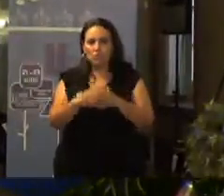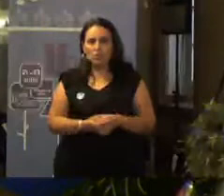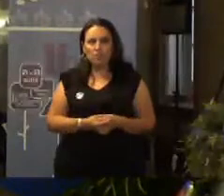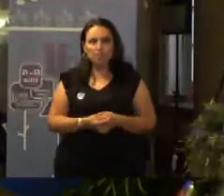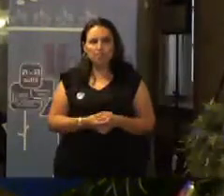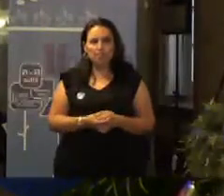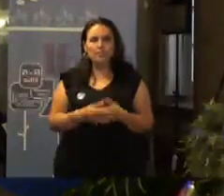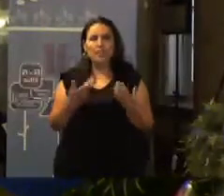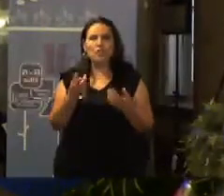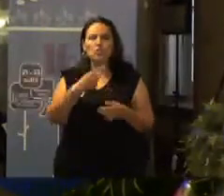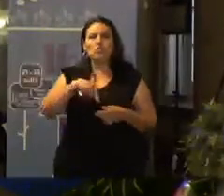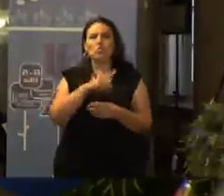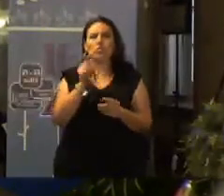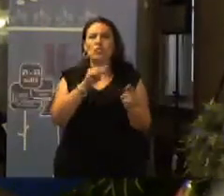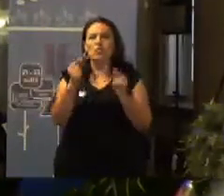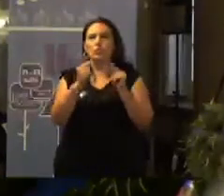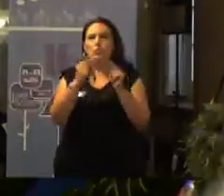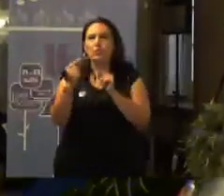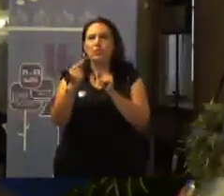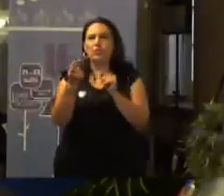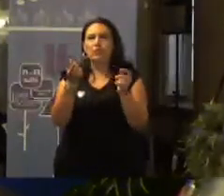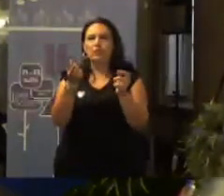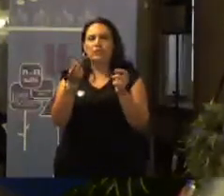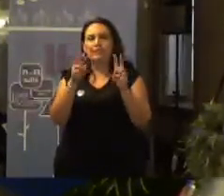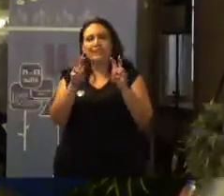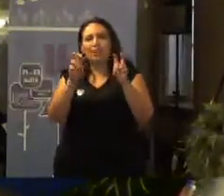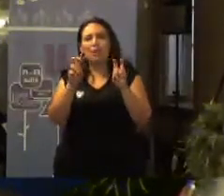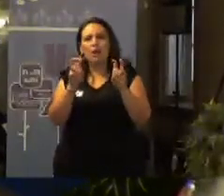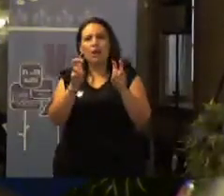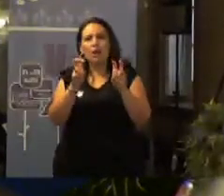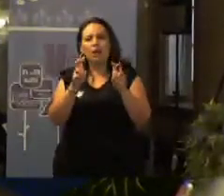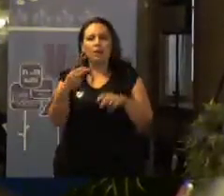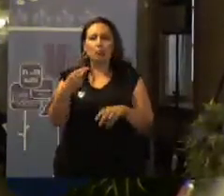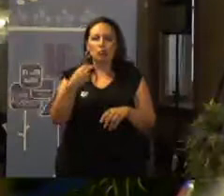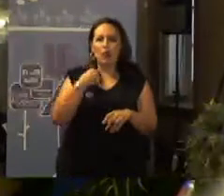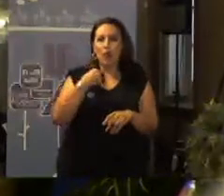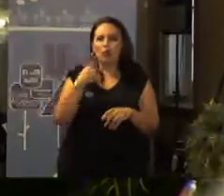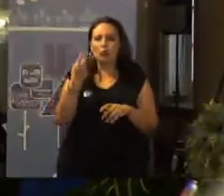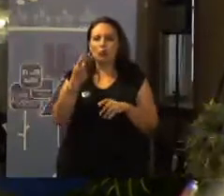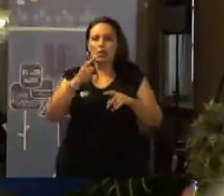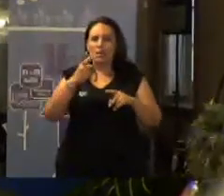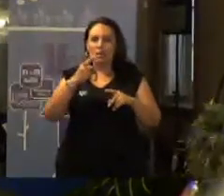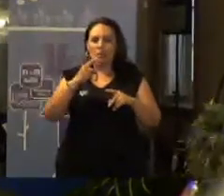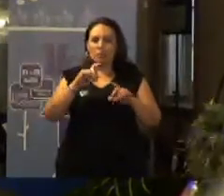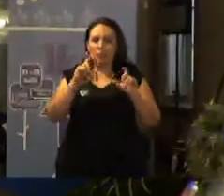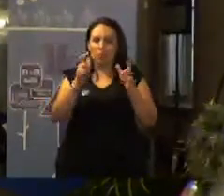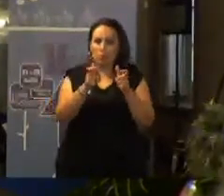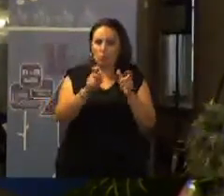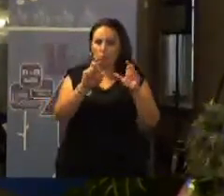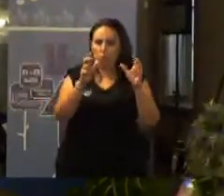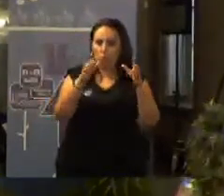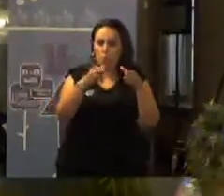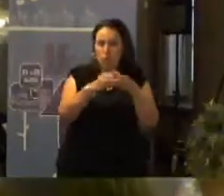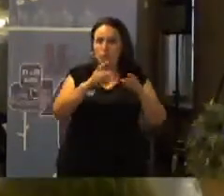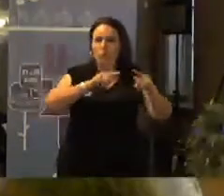e estávamos a discutir a participação de deputados nos órgãos de direção e